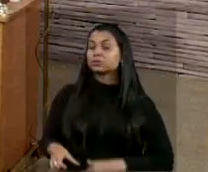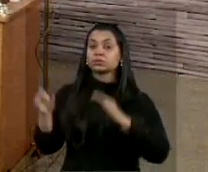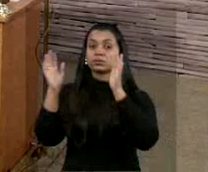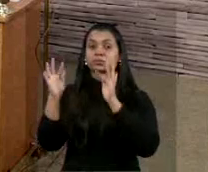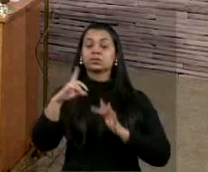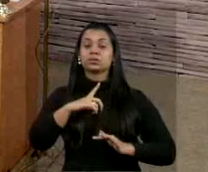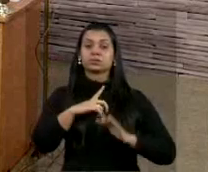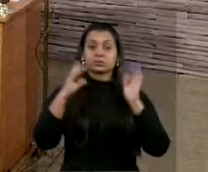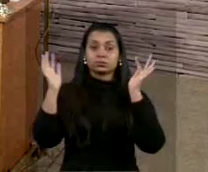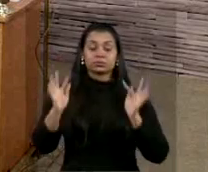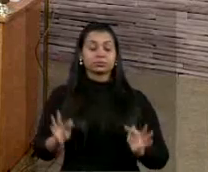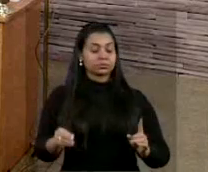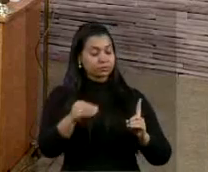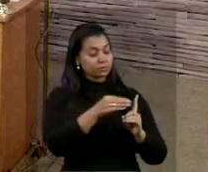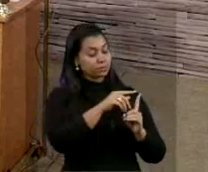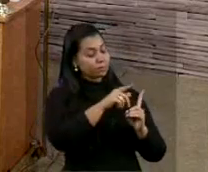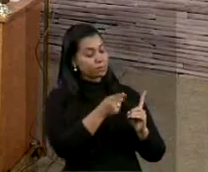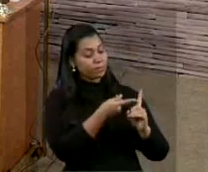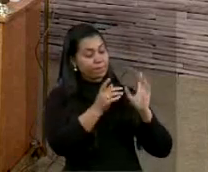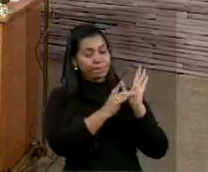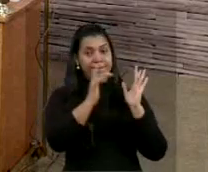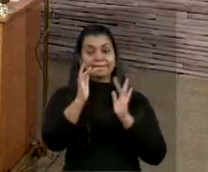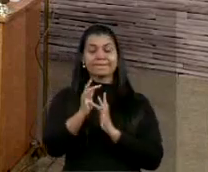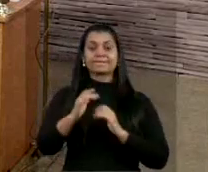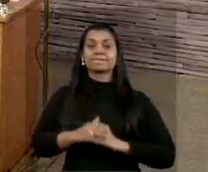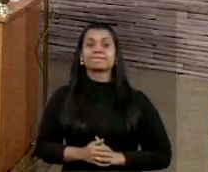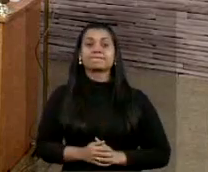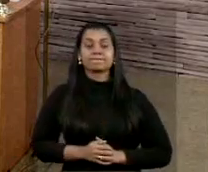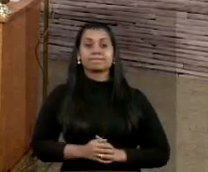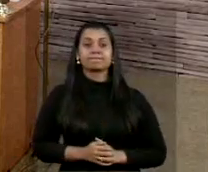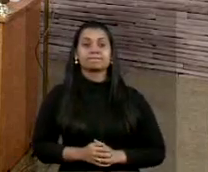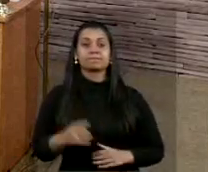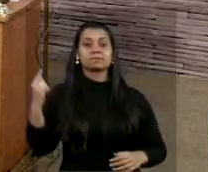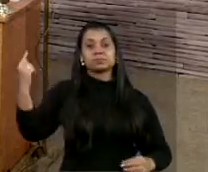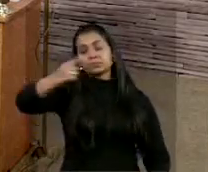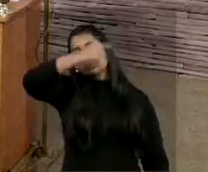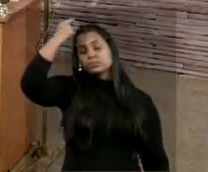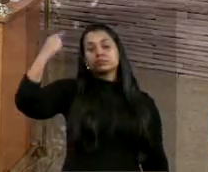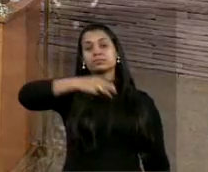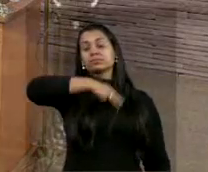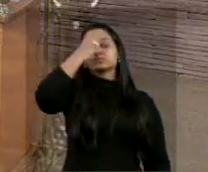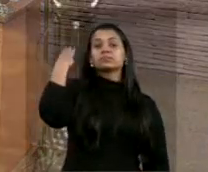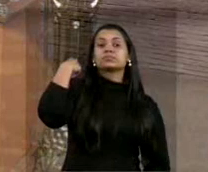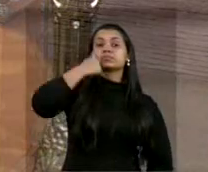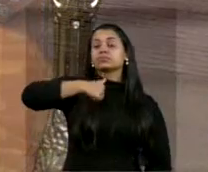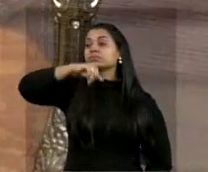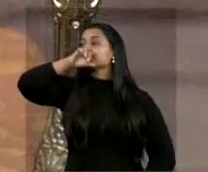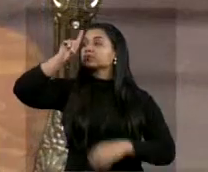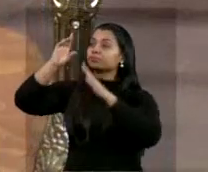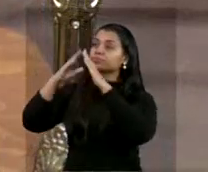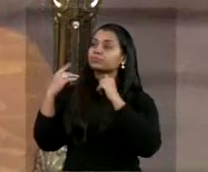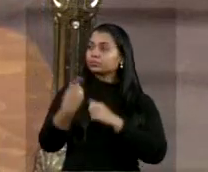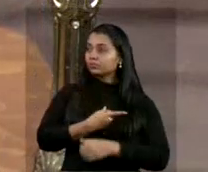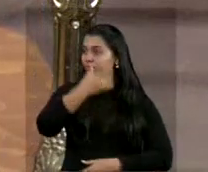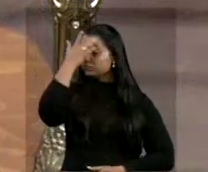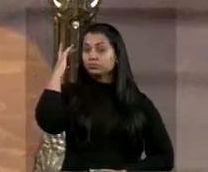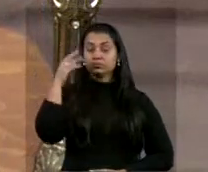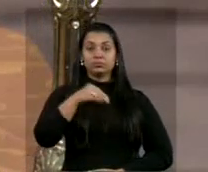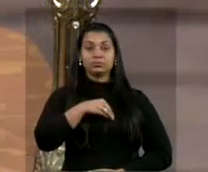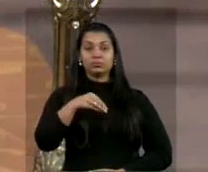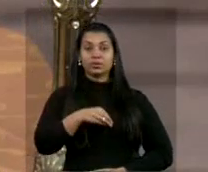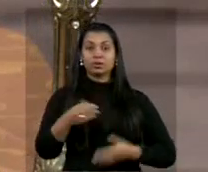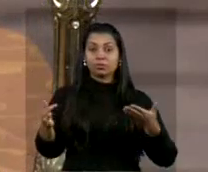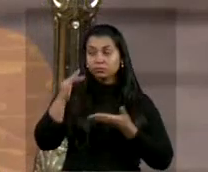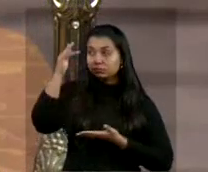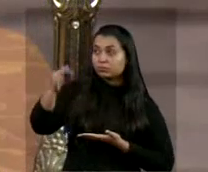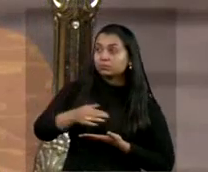convosco. Bendita sois vós entre as mulheres, e bendito é o fruto do vosso ventre, Jesus. Santa Maria, Mãe de Deus, rogai